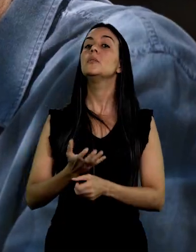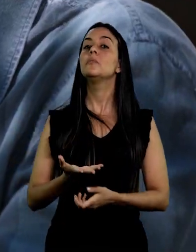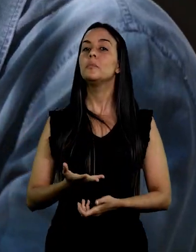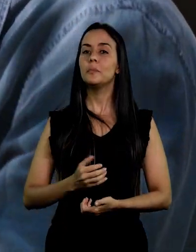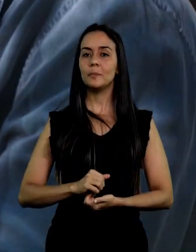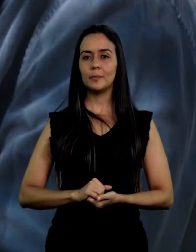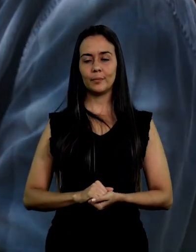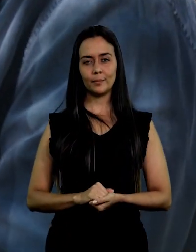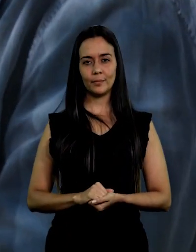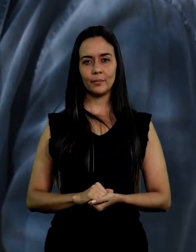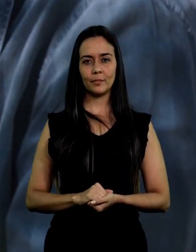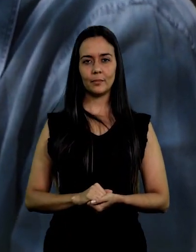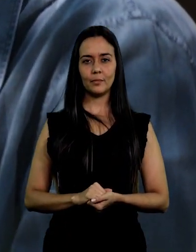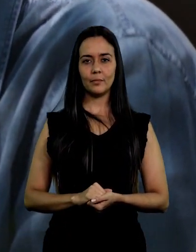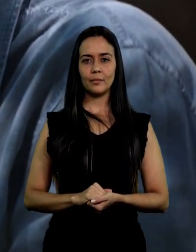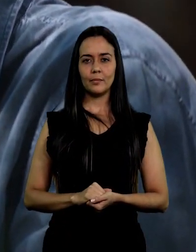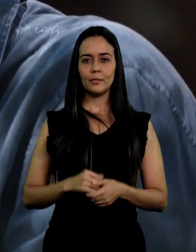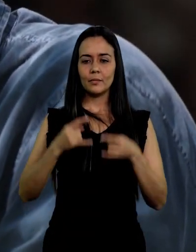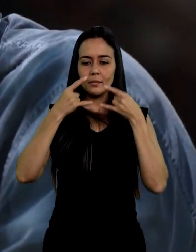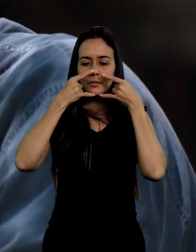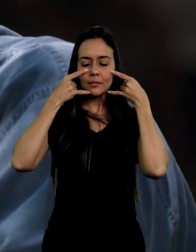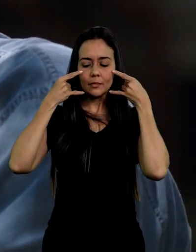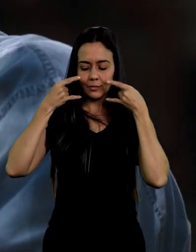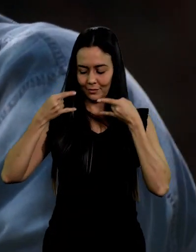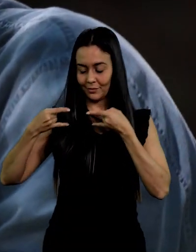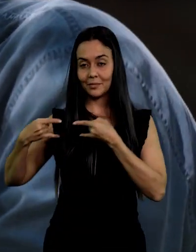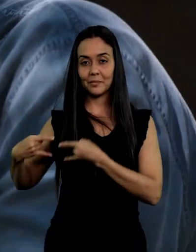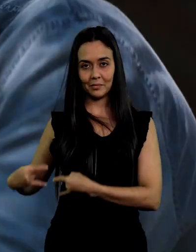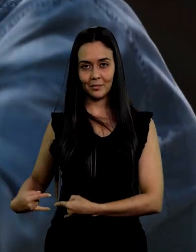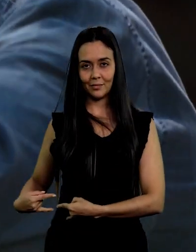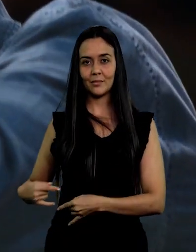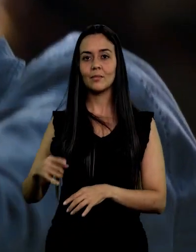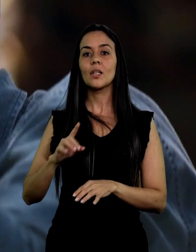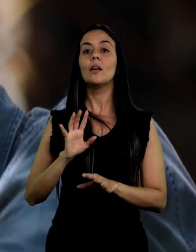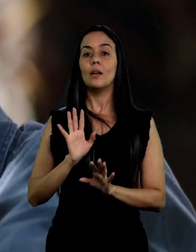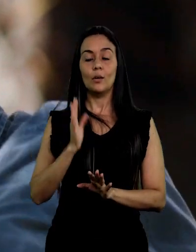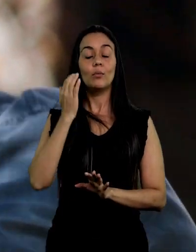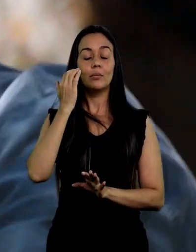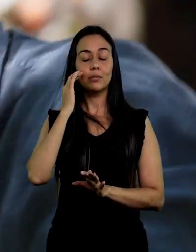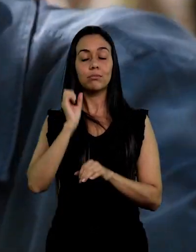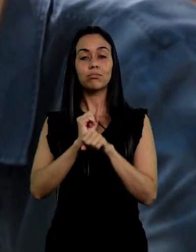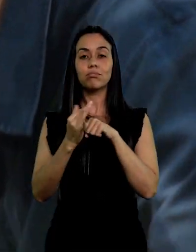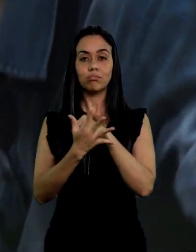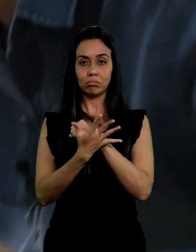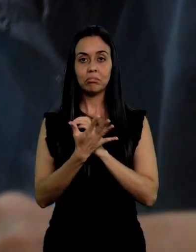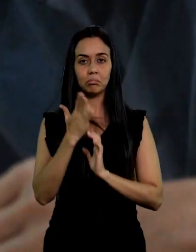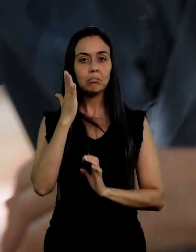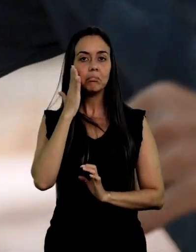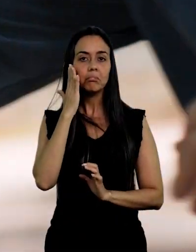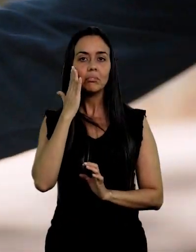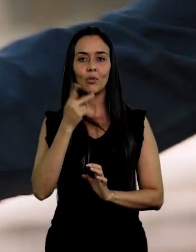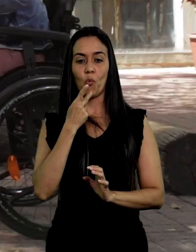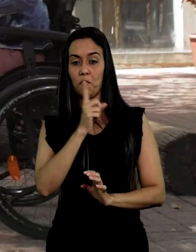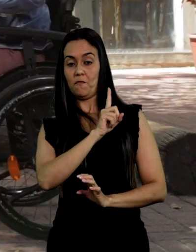Bom, eu tiro a máscara, assim, não sou negacionista, uso sempre a máscara, porque nós estamos a céu aberto, né? E aqui...